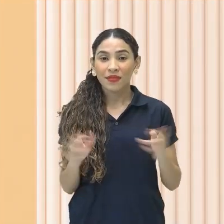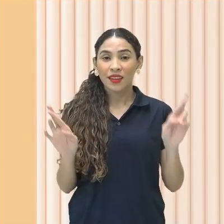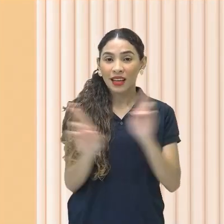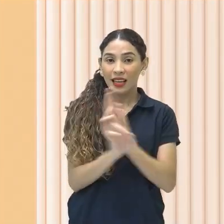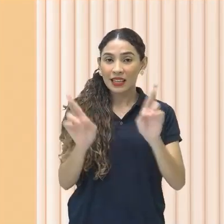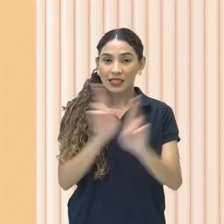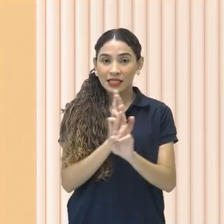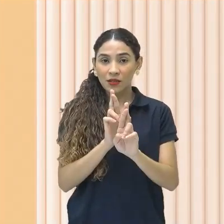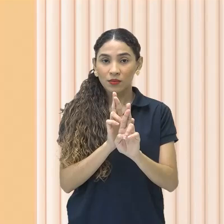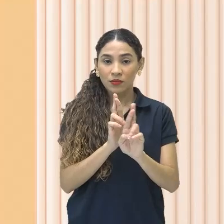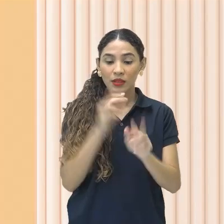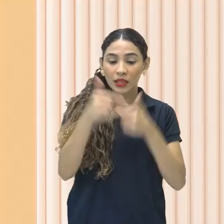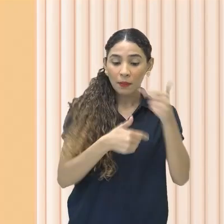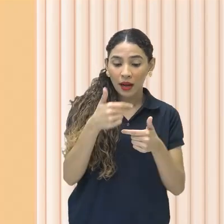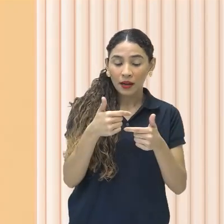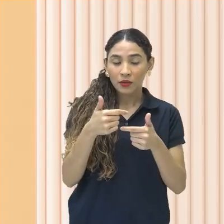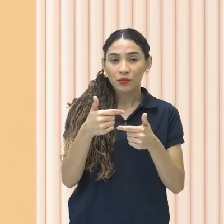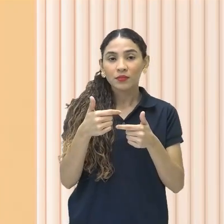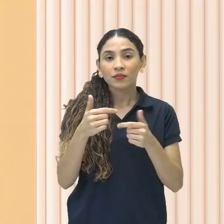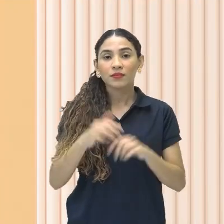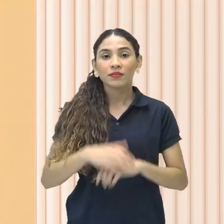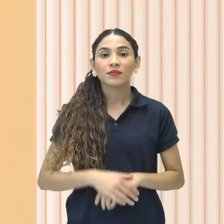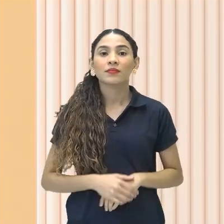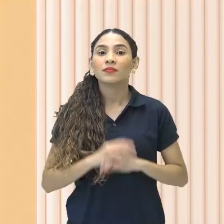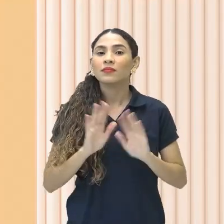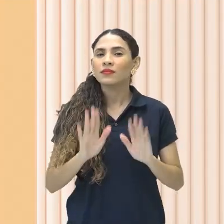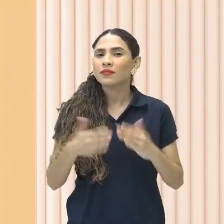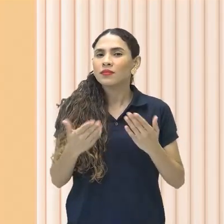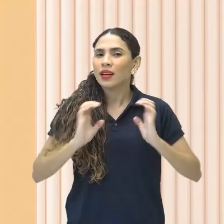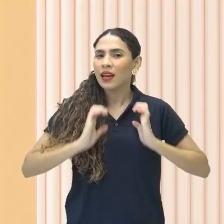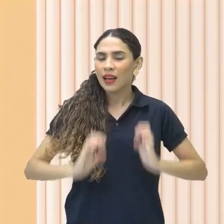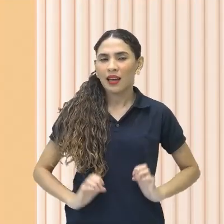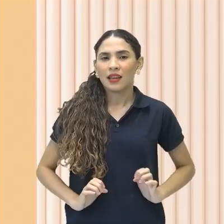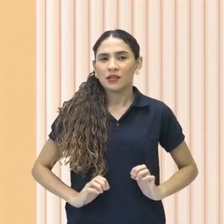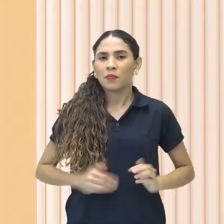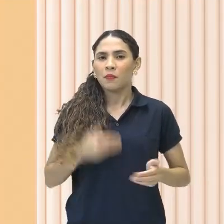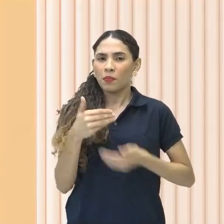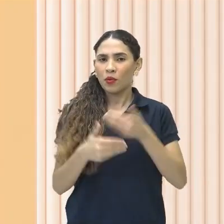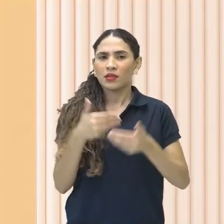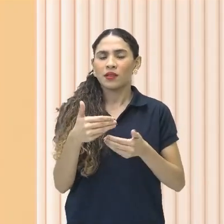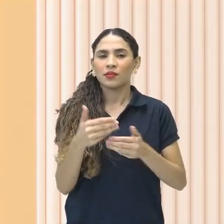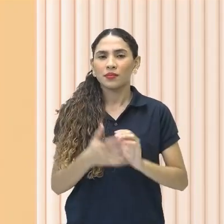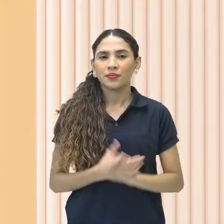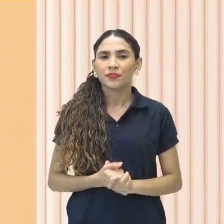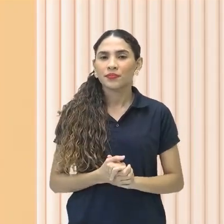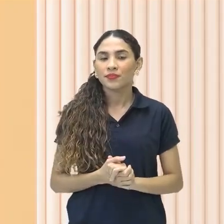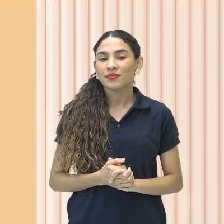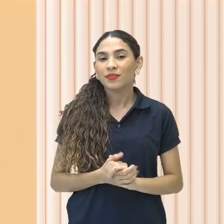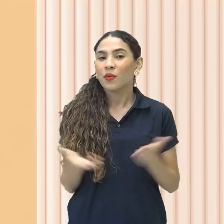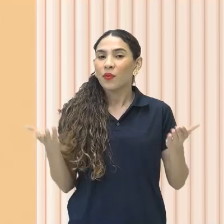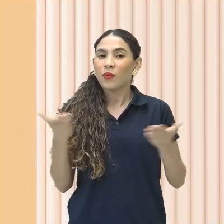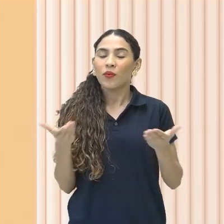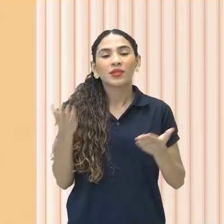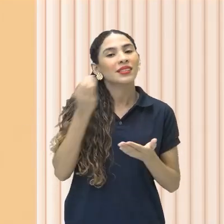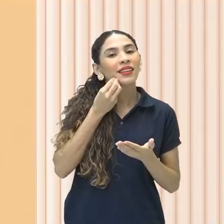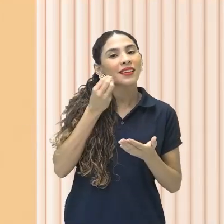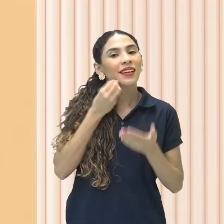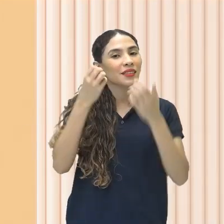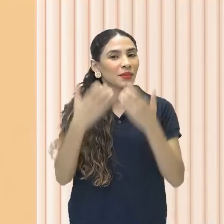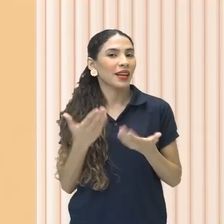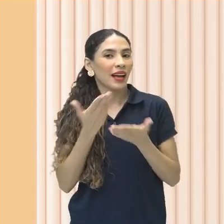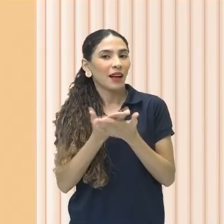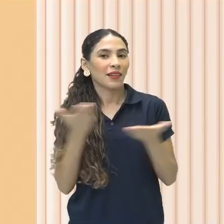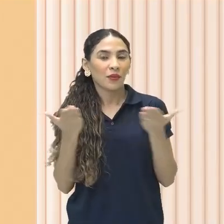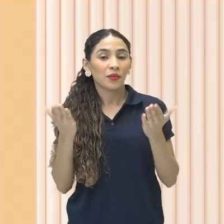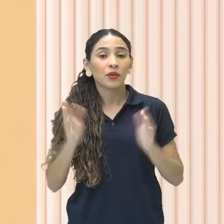Relação trabalho-emprego, não é? E a ética nesse processo todo aí? É o que nós vamos tentar trabalhar nessa aula.